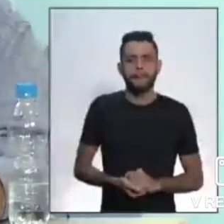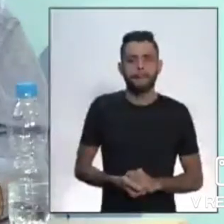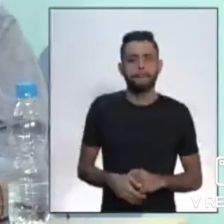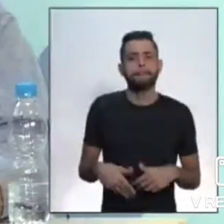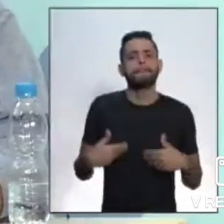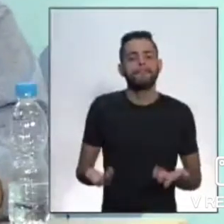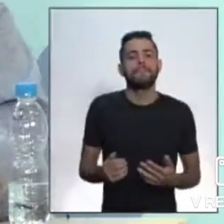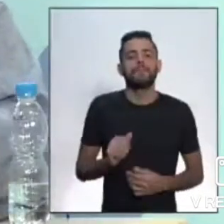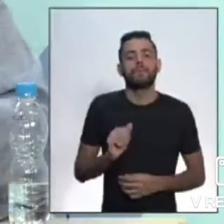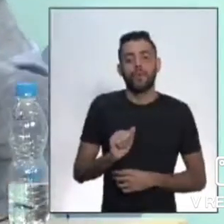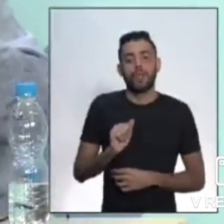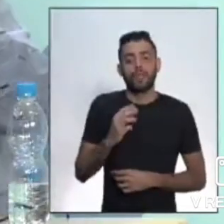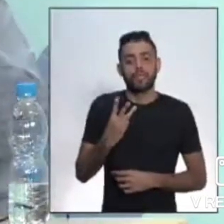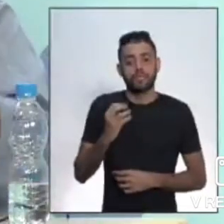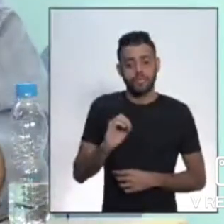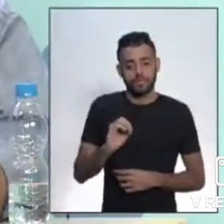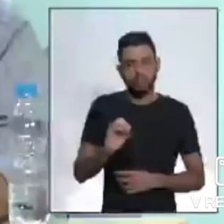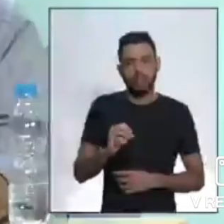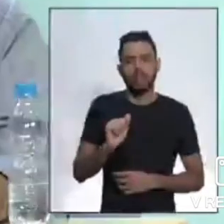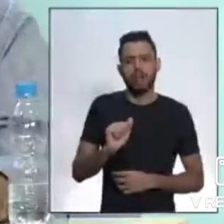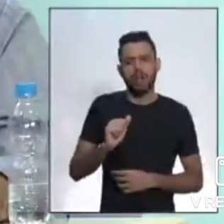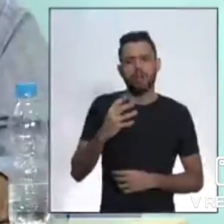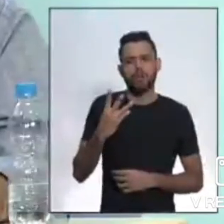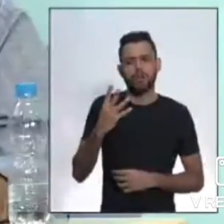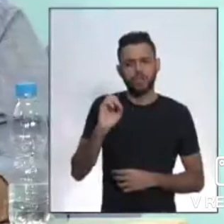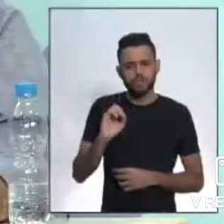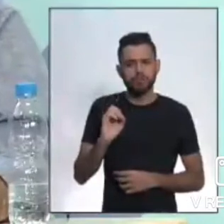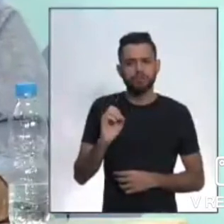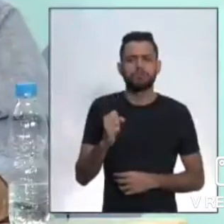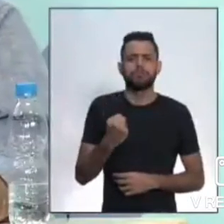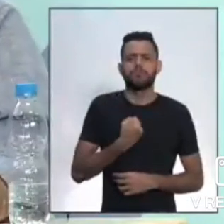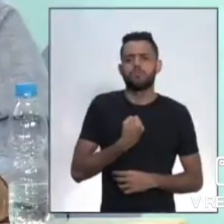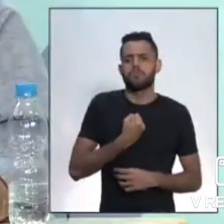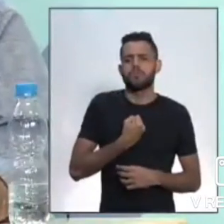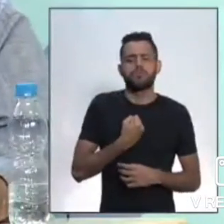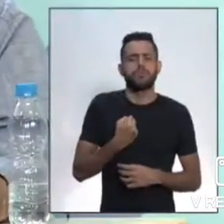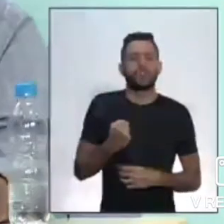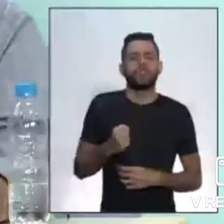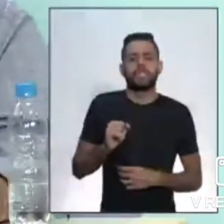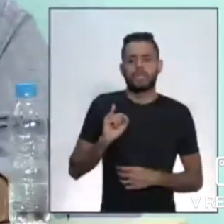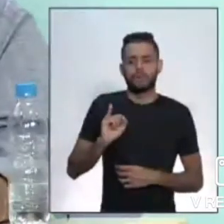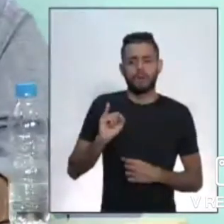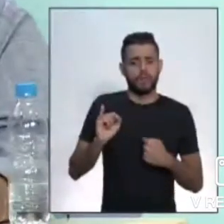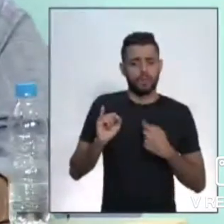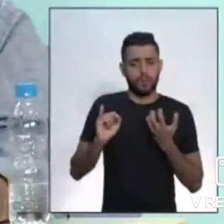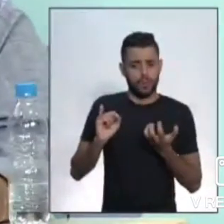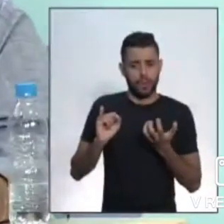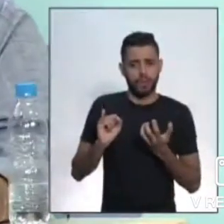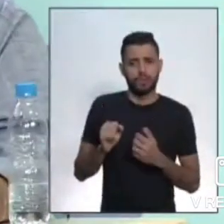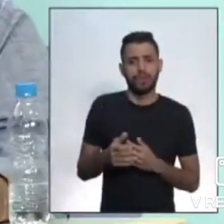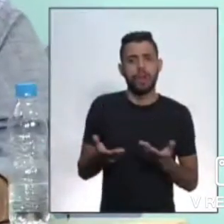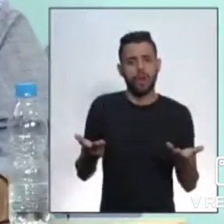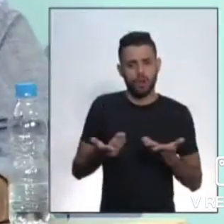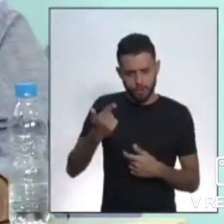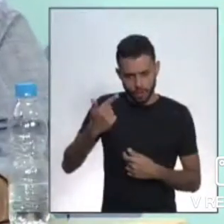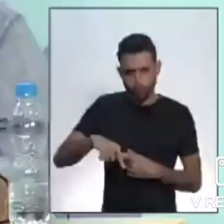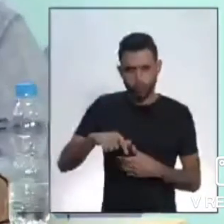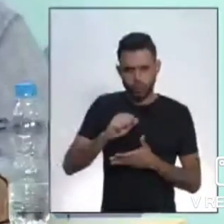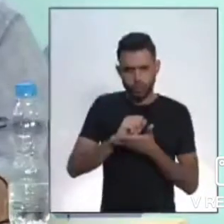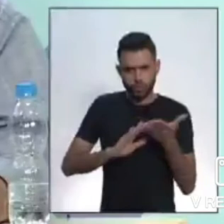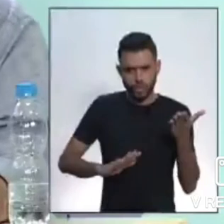determinar o A30, o A40, qualquer valor, né, ímpar que eu deseje. Então, vamos para mais uma